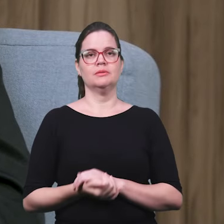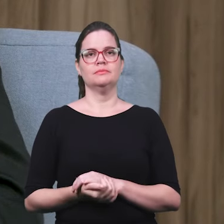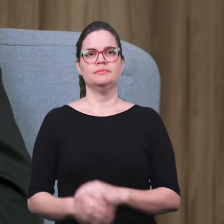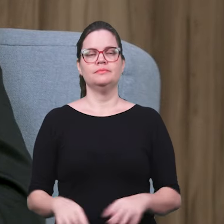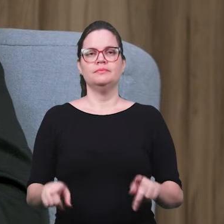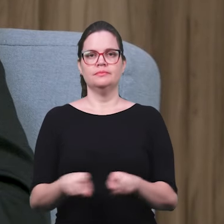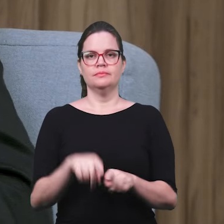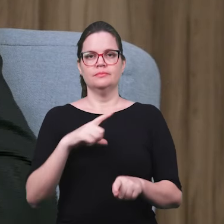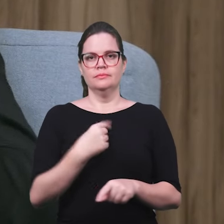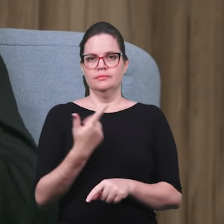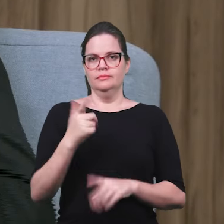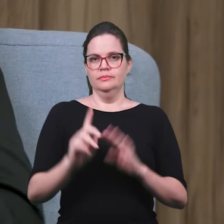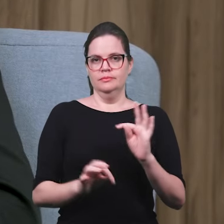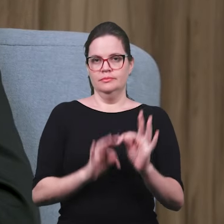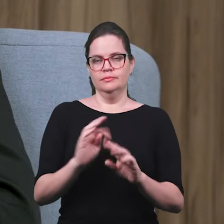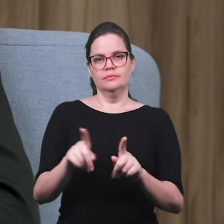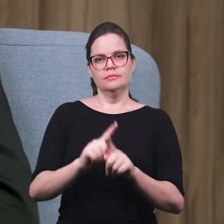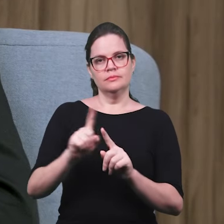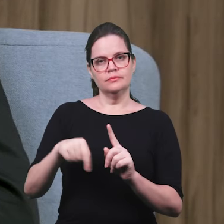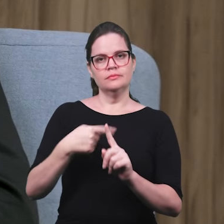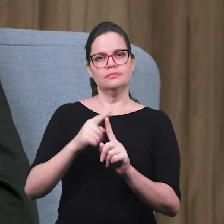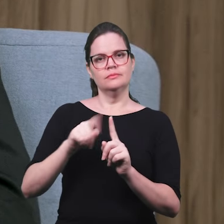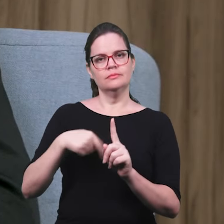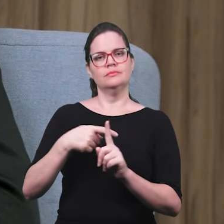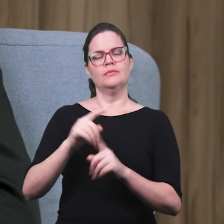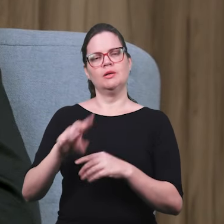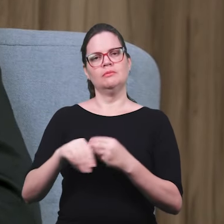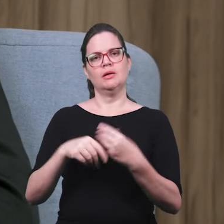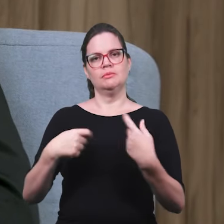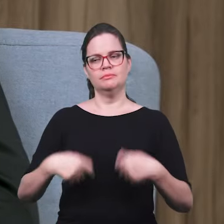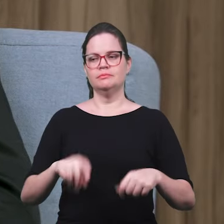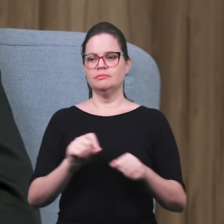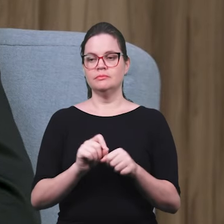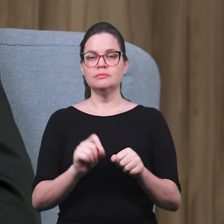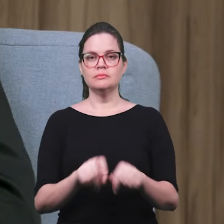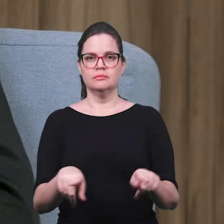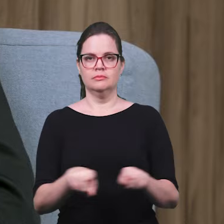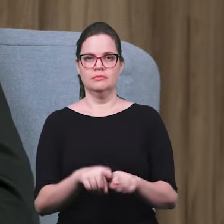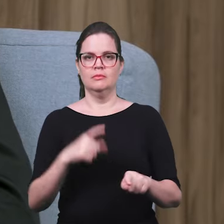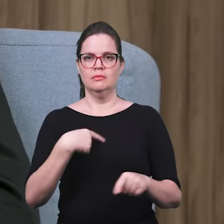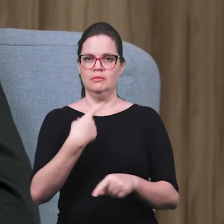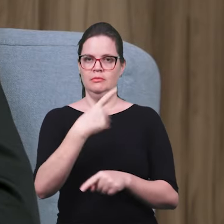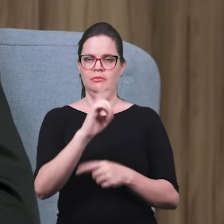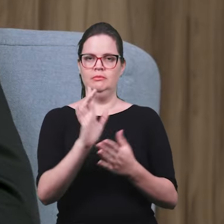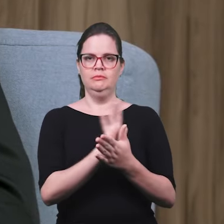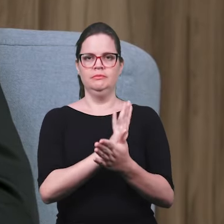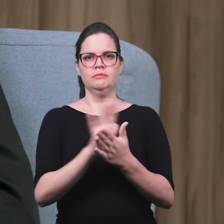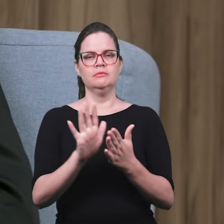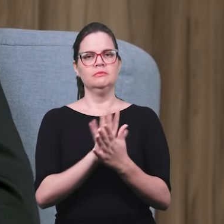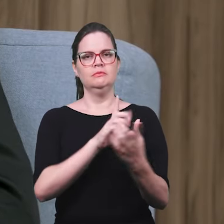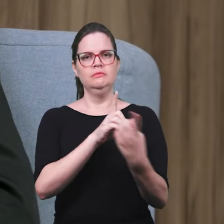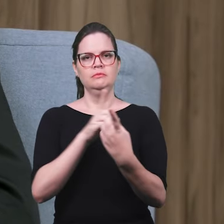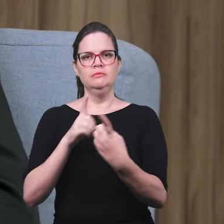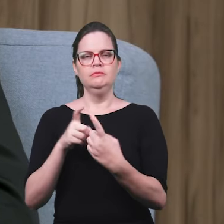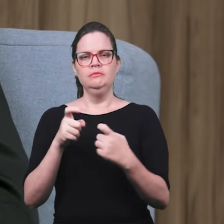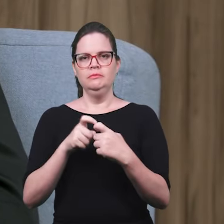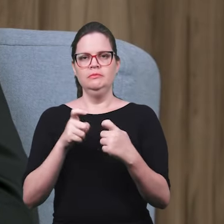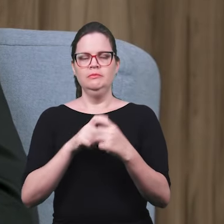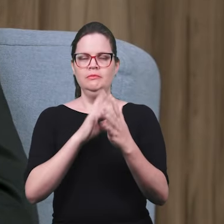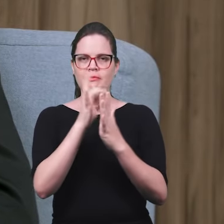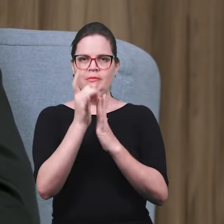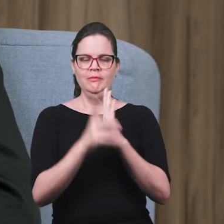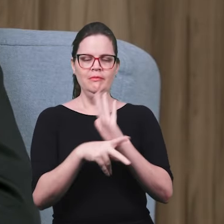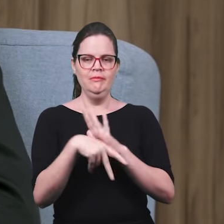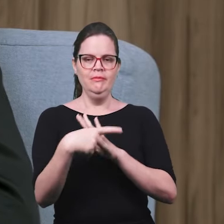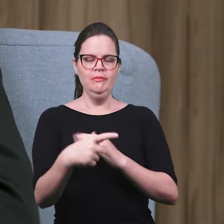tem outros tratamentos além desse que tem que ser feitos mesmo, tem que passar por algumas consultas especializadas, alguns